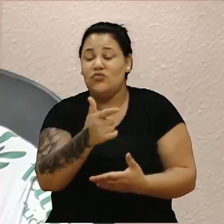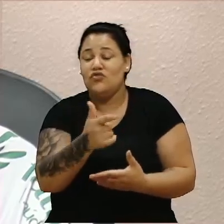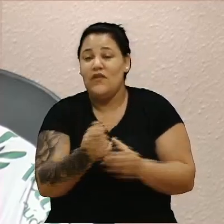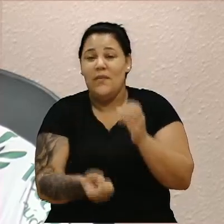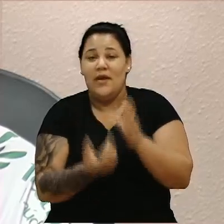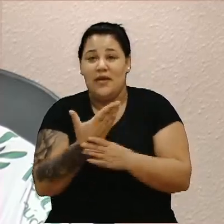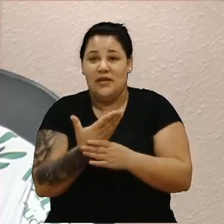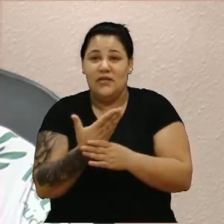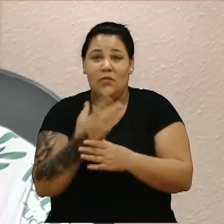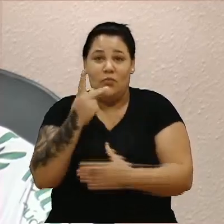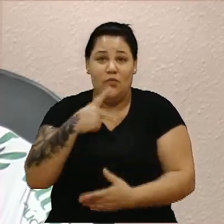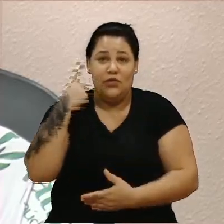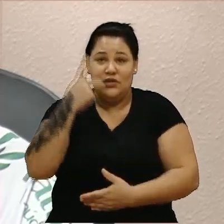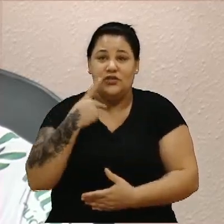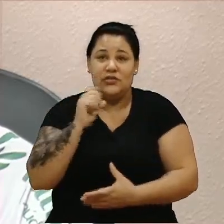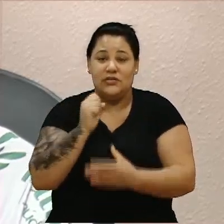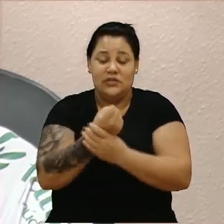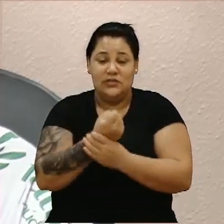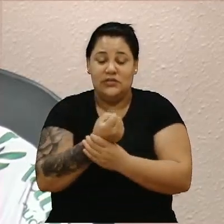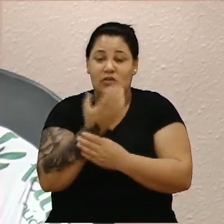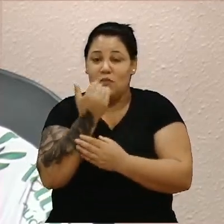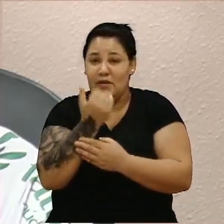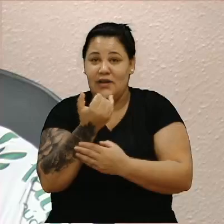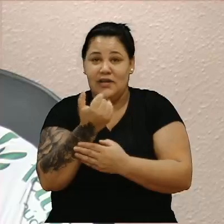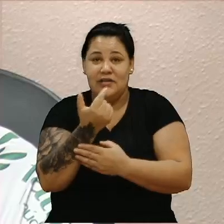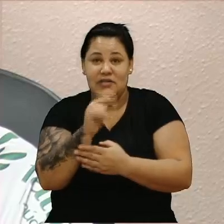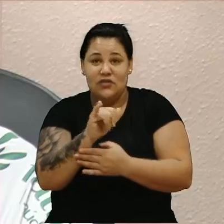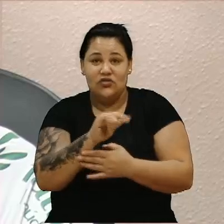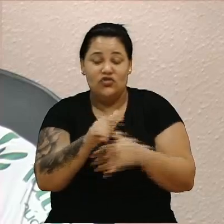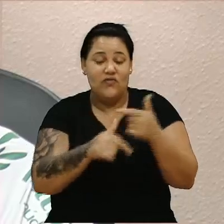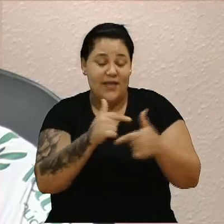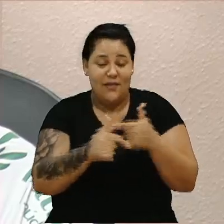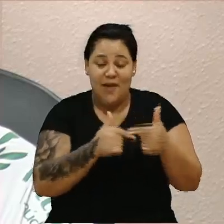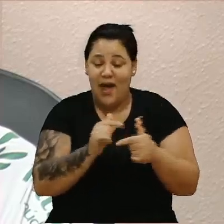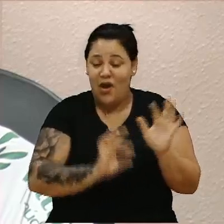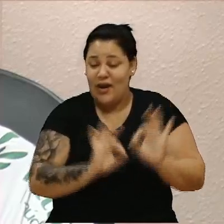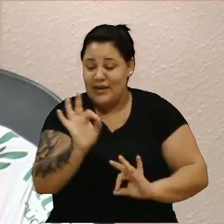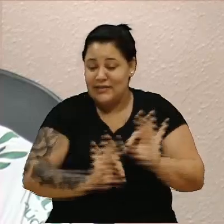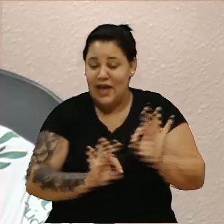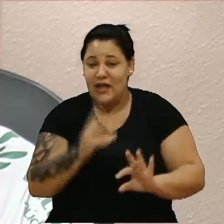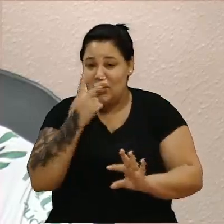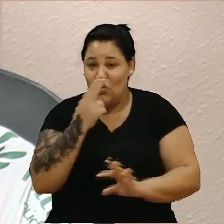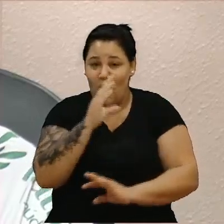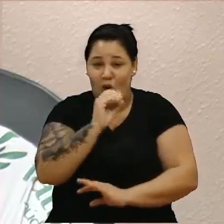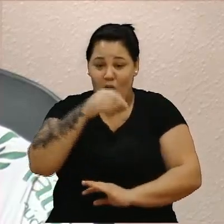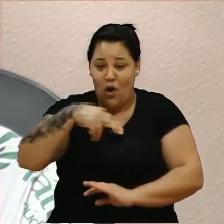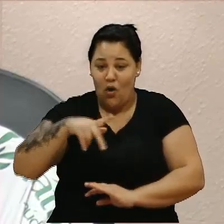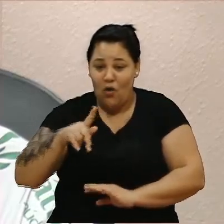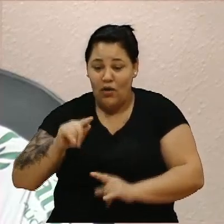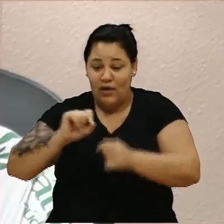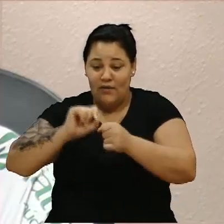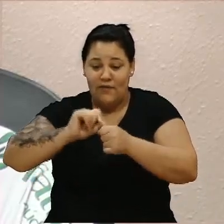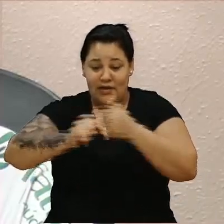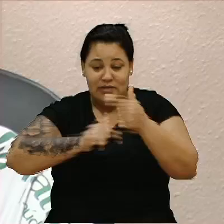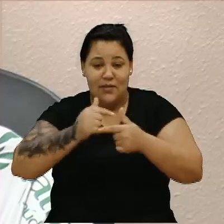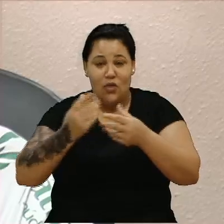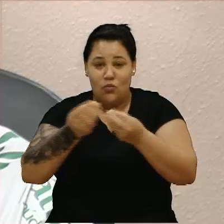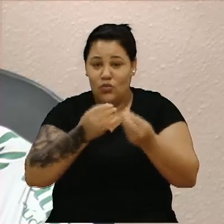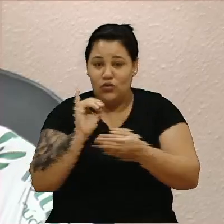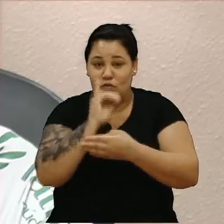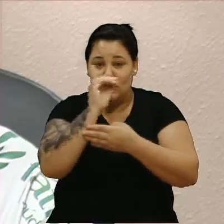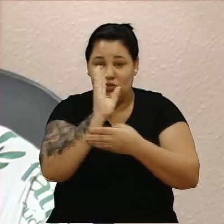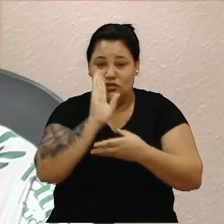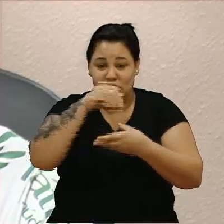segurança alimentar, se não houverem serviços fortalecidos, organizações como a ONG Ação da Cidadania, que fazem esse trabalho importante na nossa